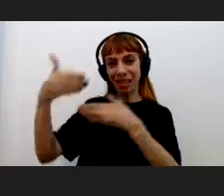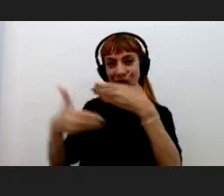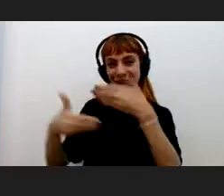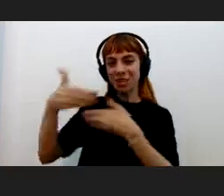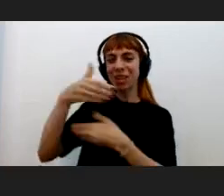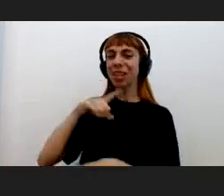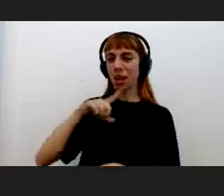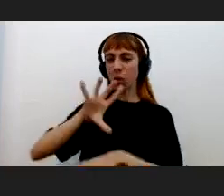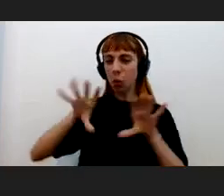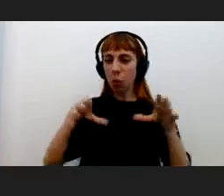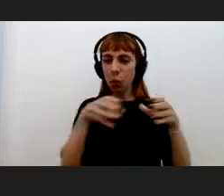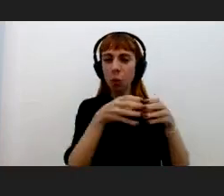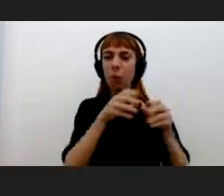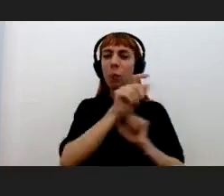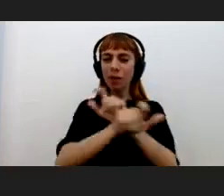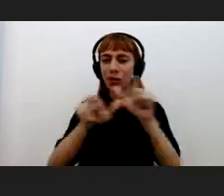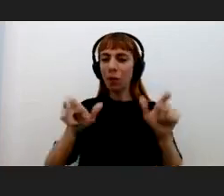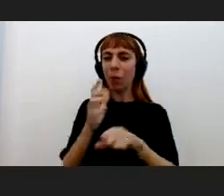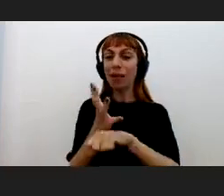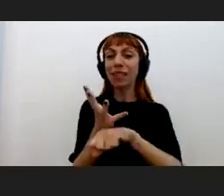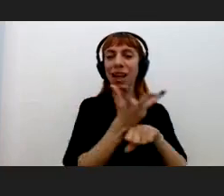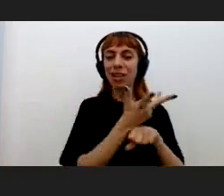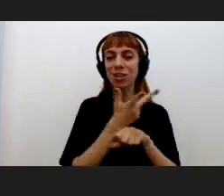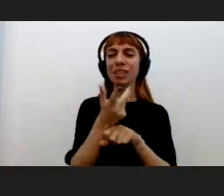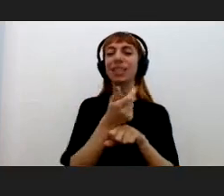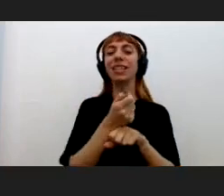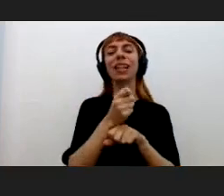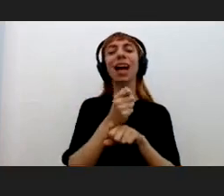não estou conseguindo enxergar.